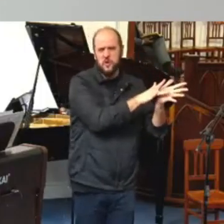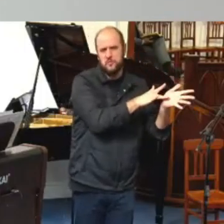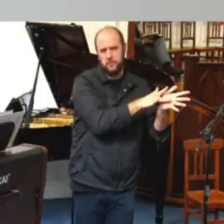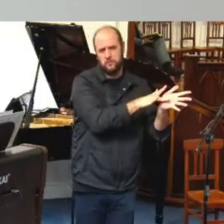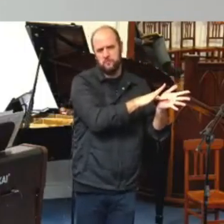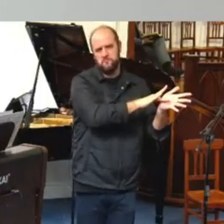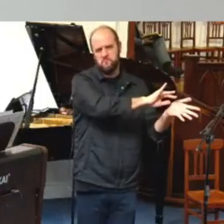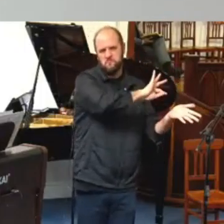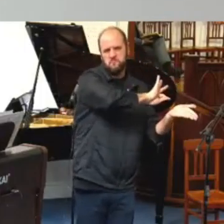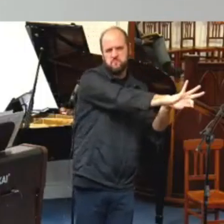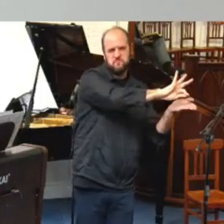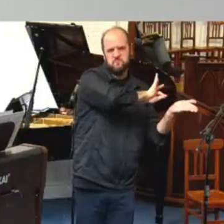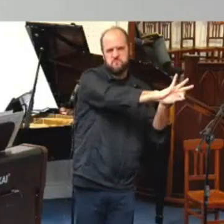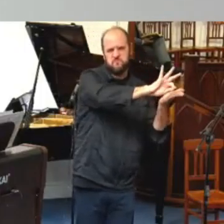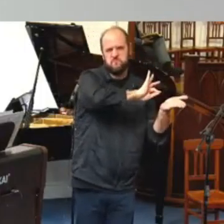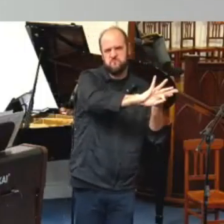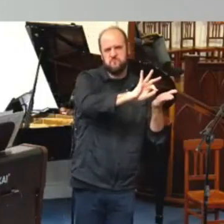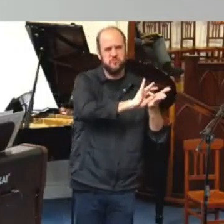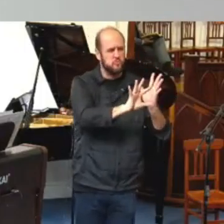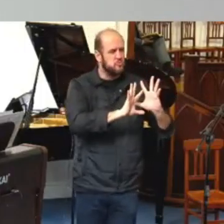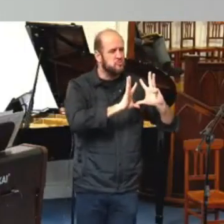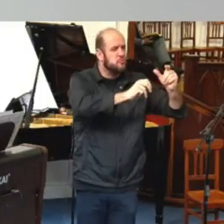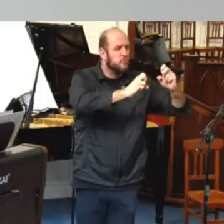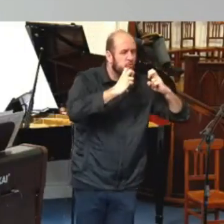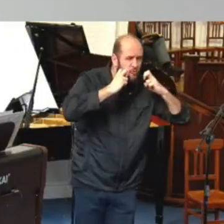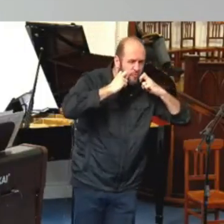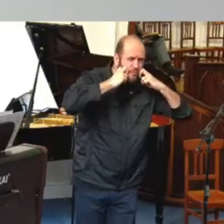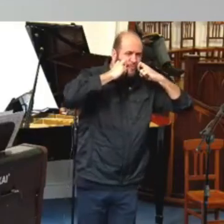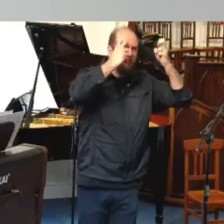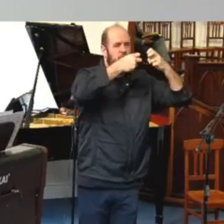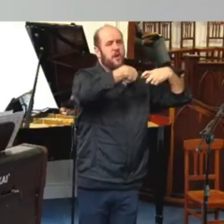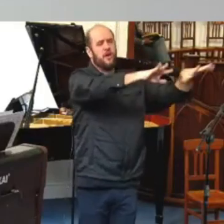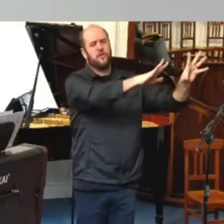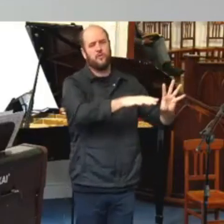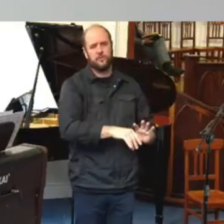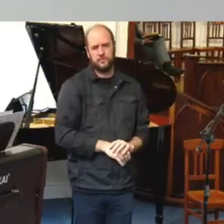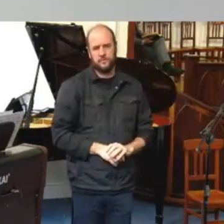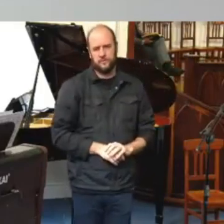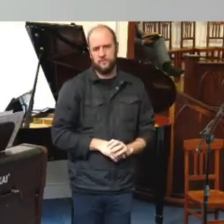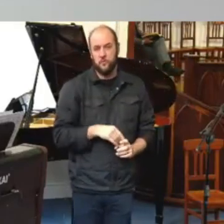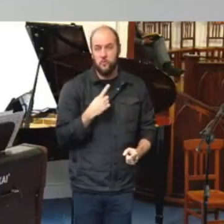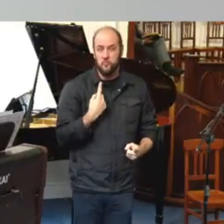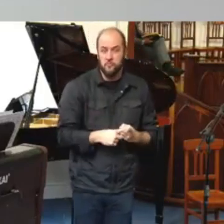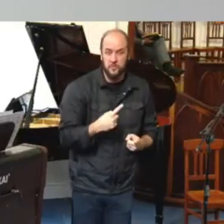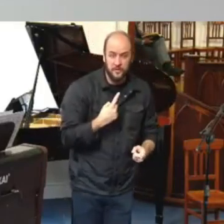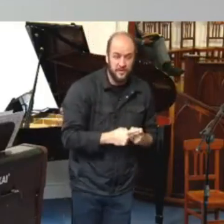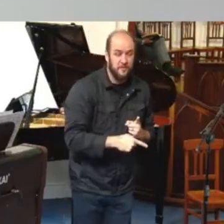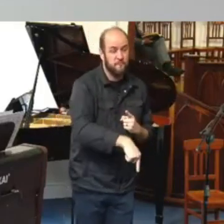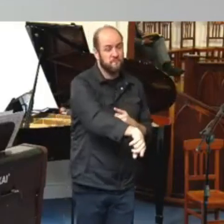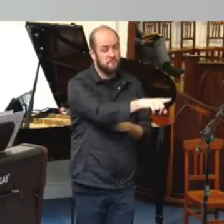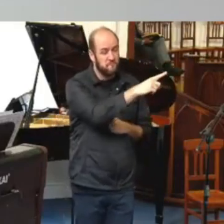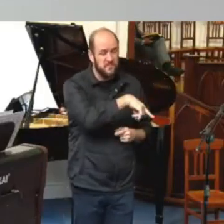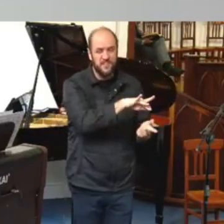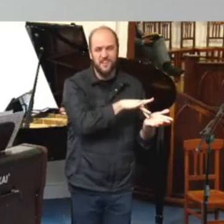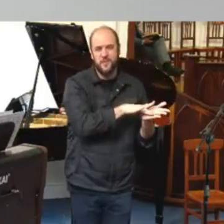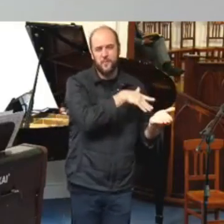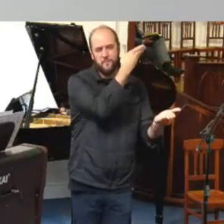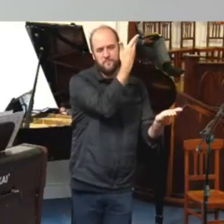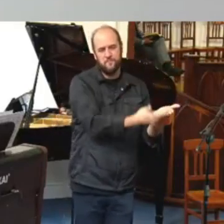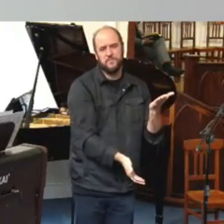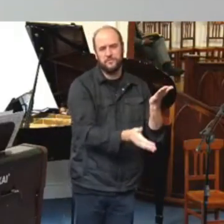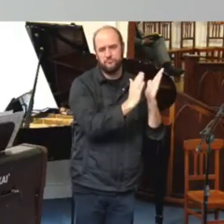e retirem-se num instante, cobertos de vergonha, porque vocês